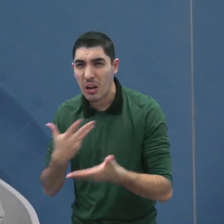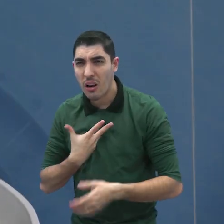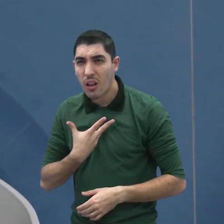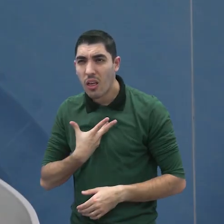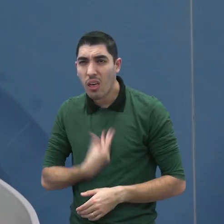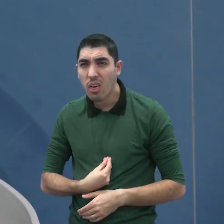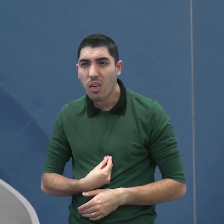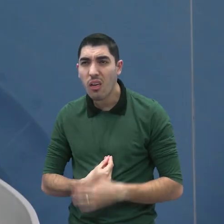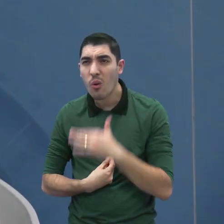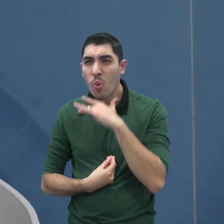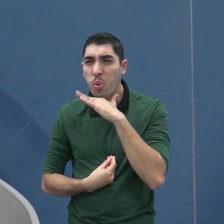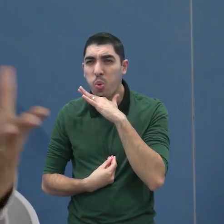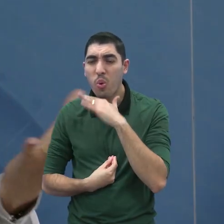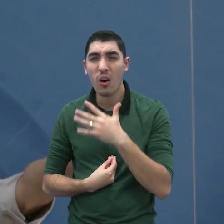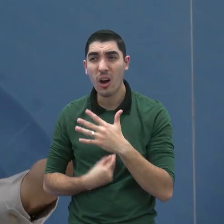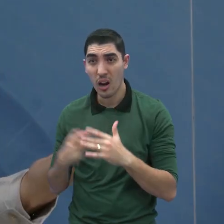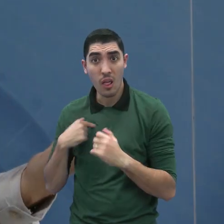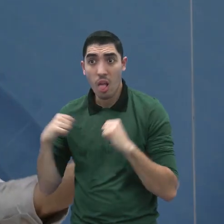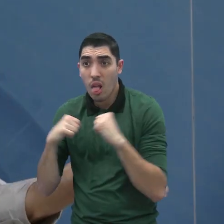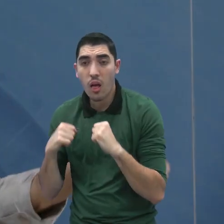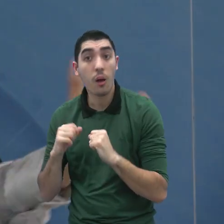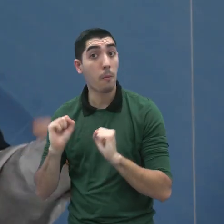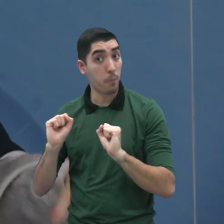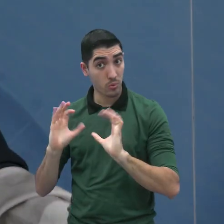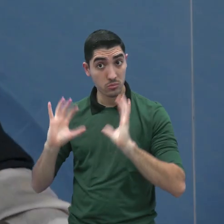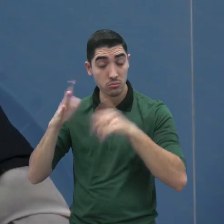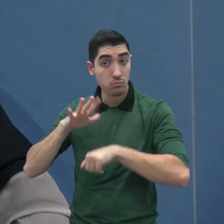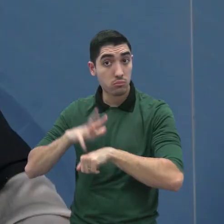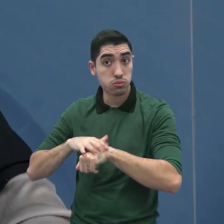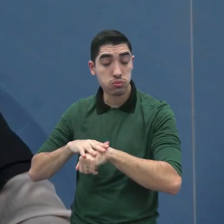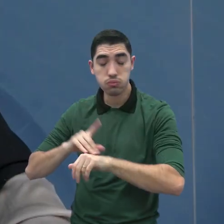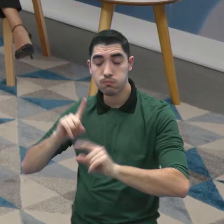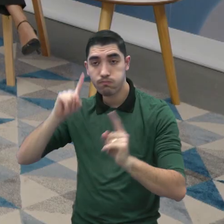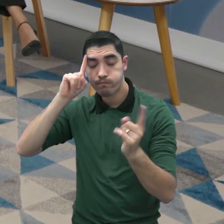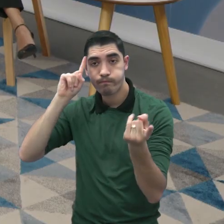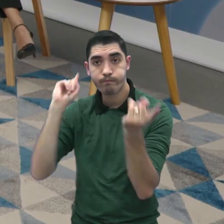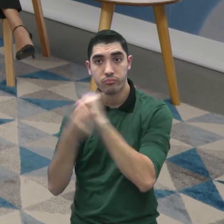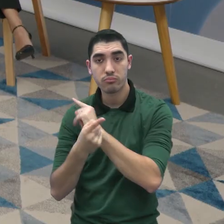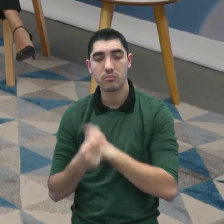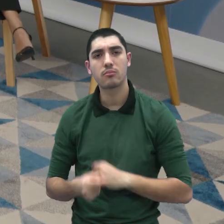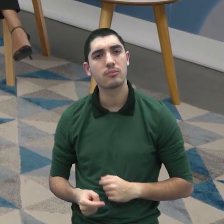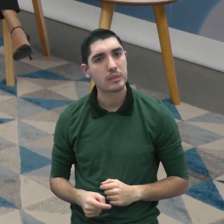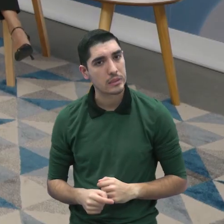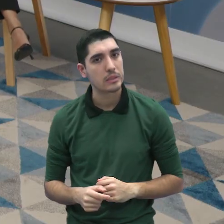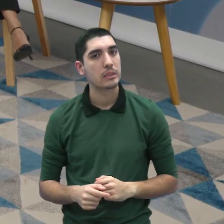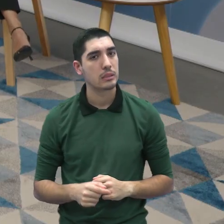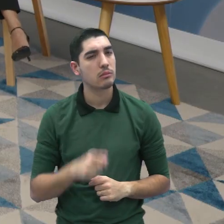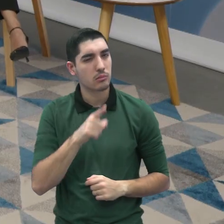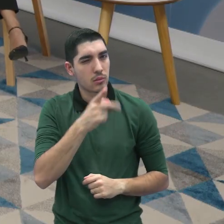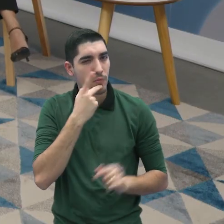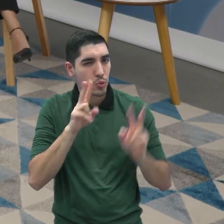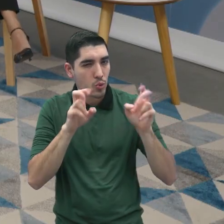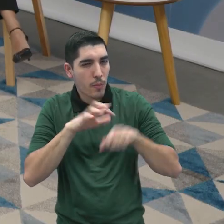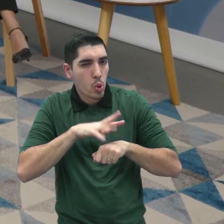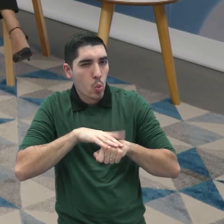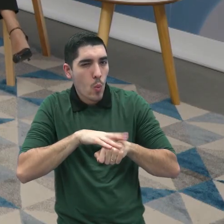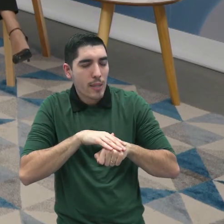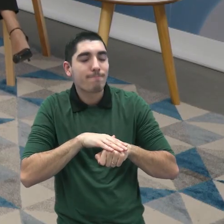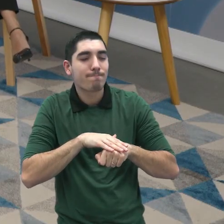daquela expectativa, a pessoa pode adoecer até. Sim. Então, você tocou no